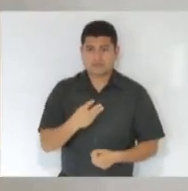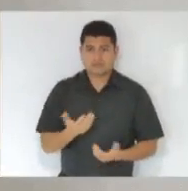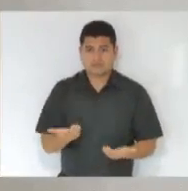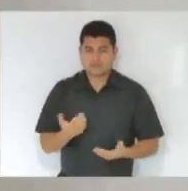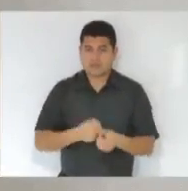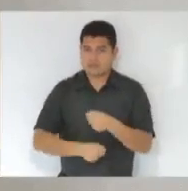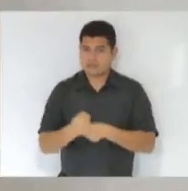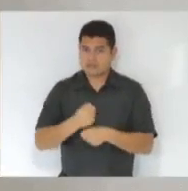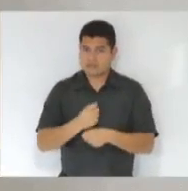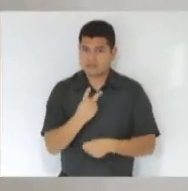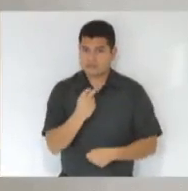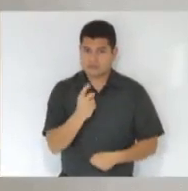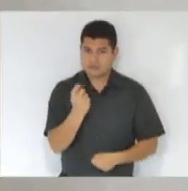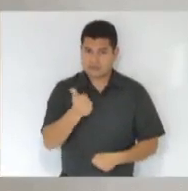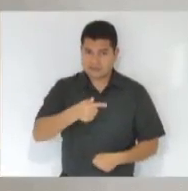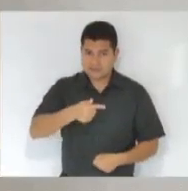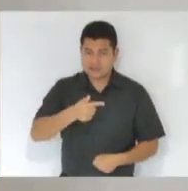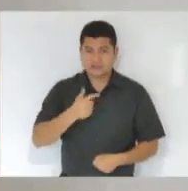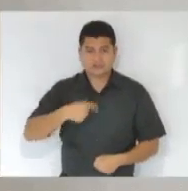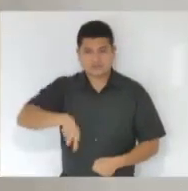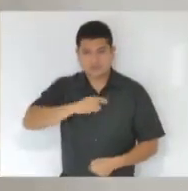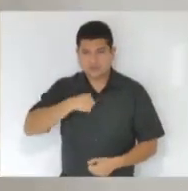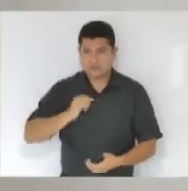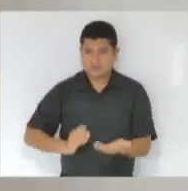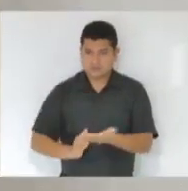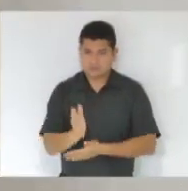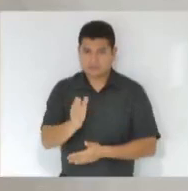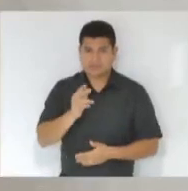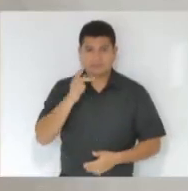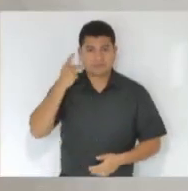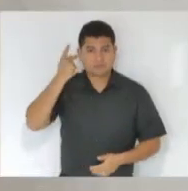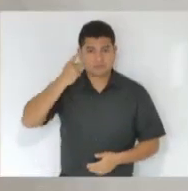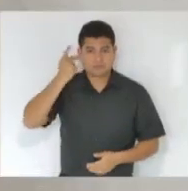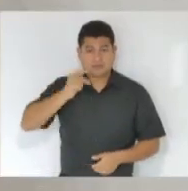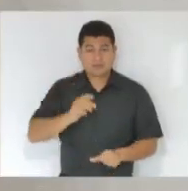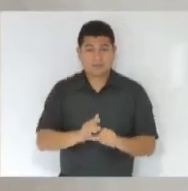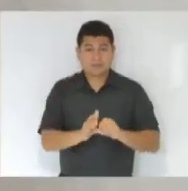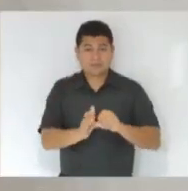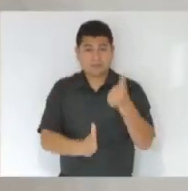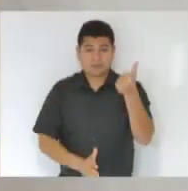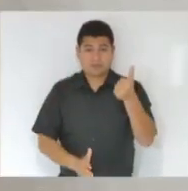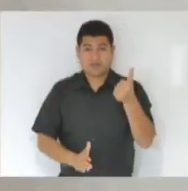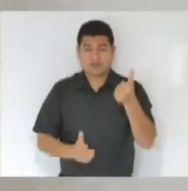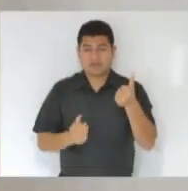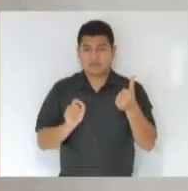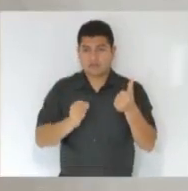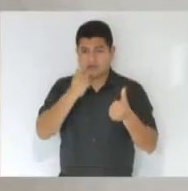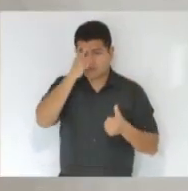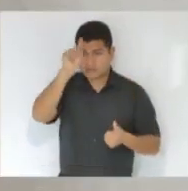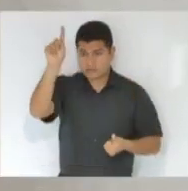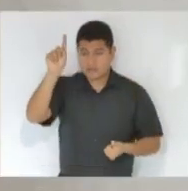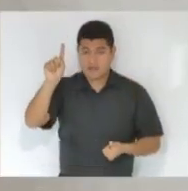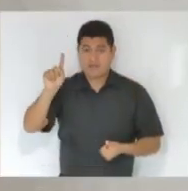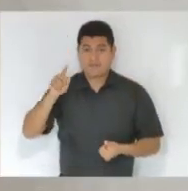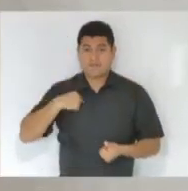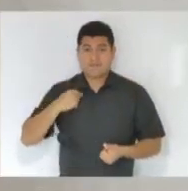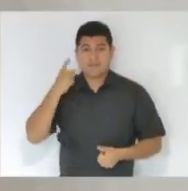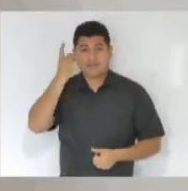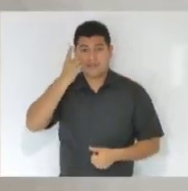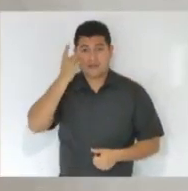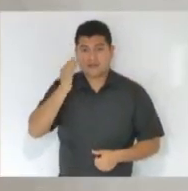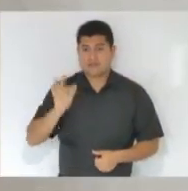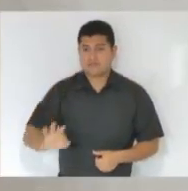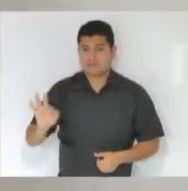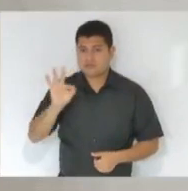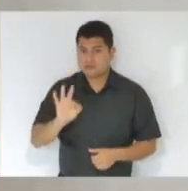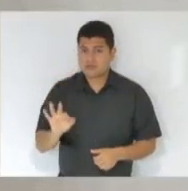aqui no Parlamento catarinense, pela primeira vez, a ideia do que os deputados federais já têm, que